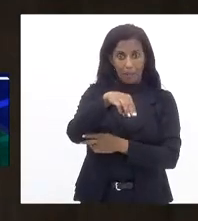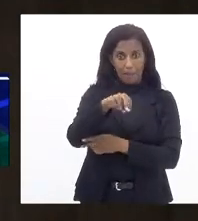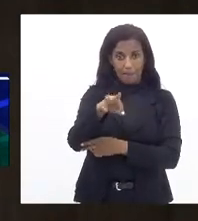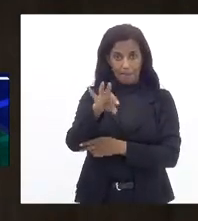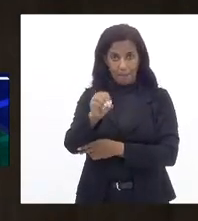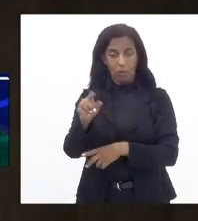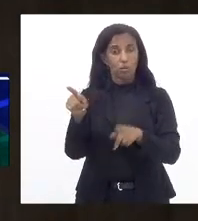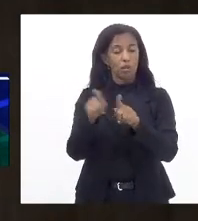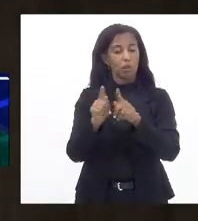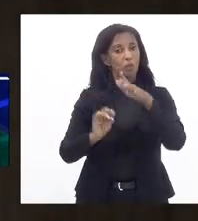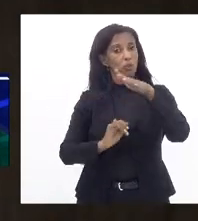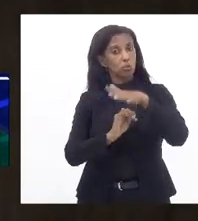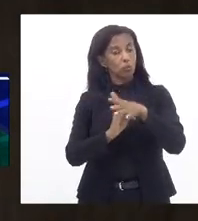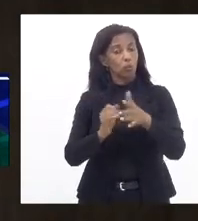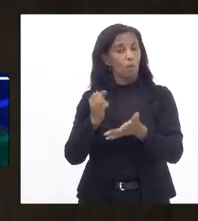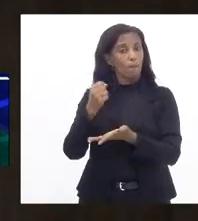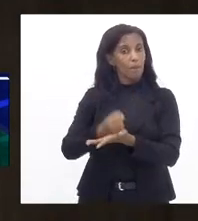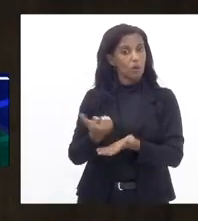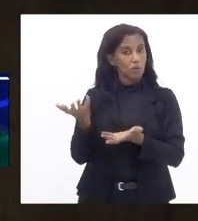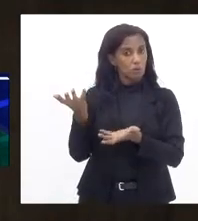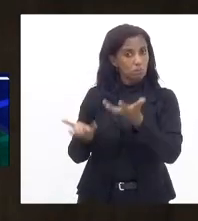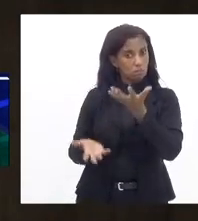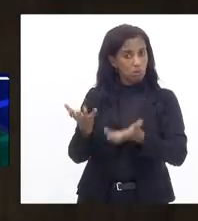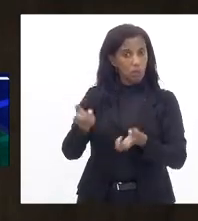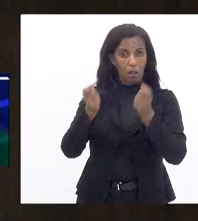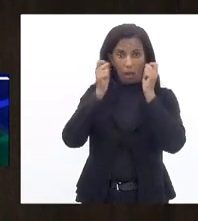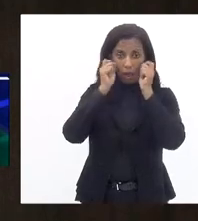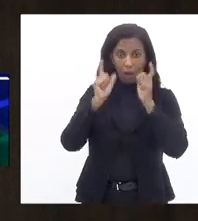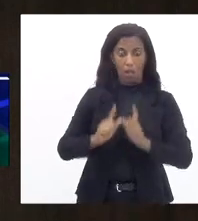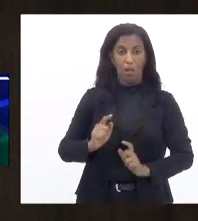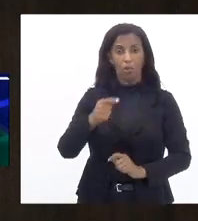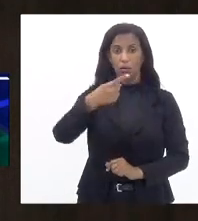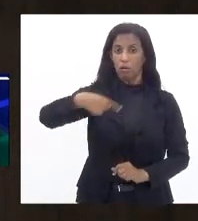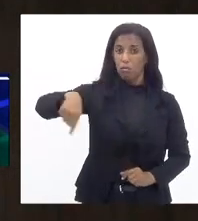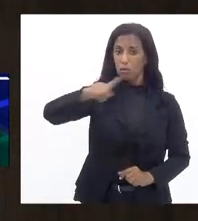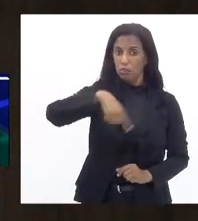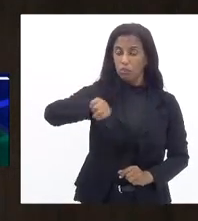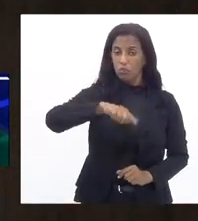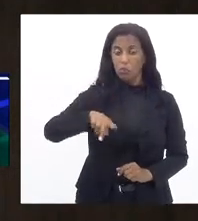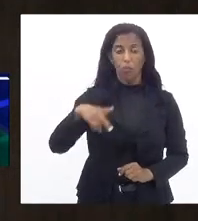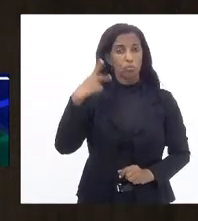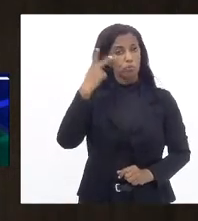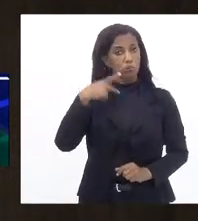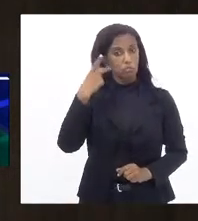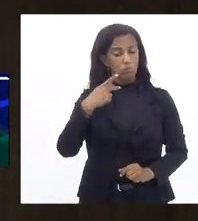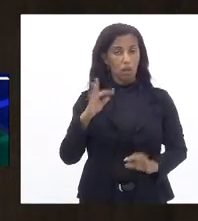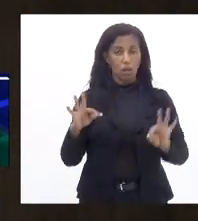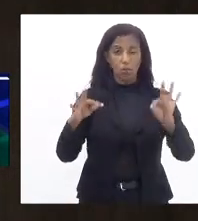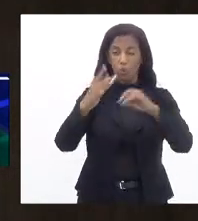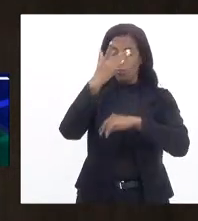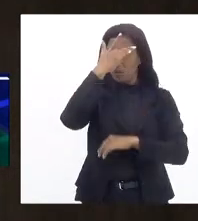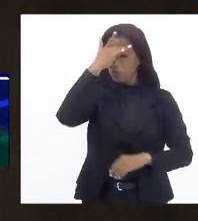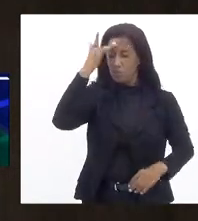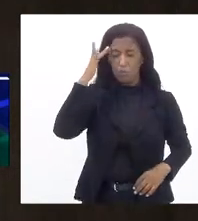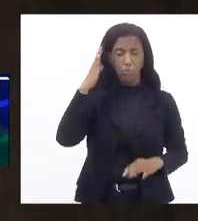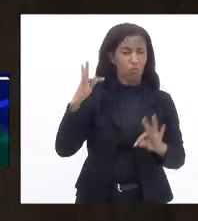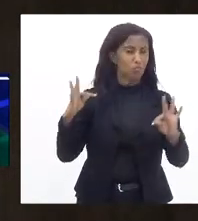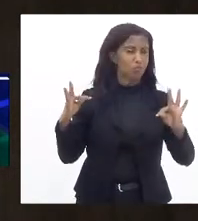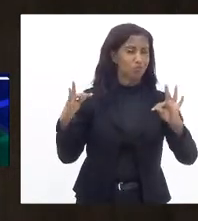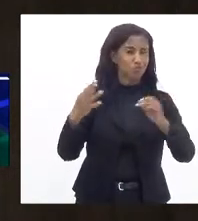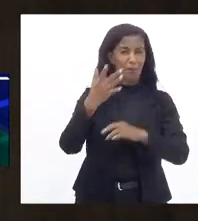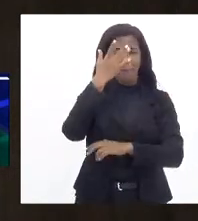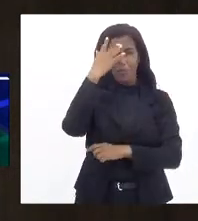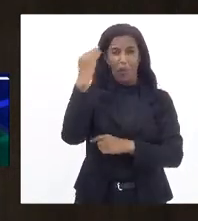Pesos e Medidas, porque alerto as senhoras, os senhores, os parlamentares, a todos aqueles que